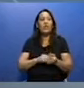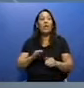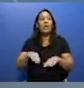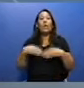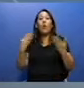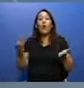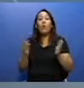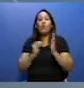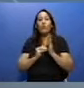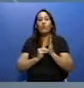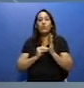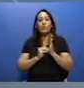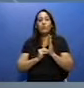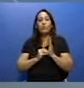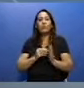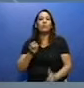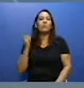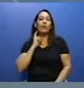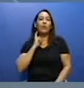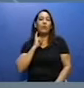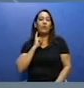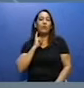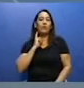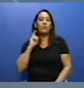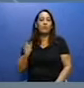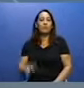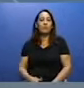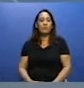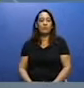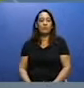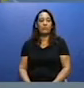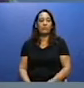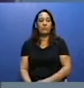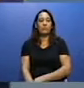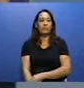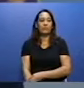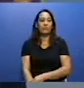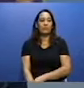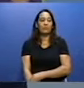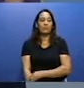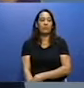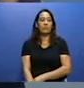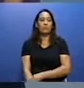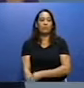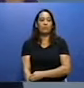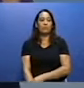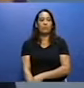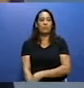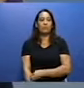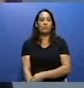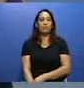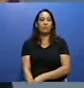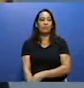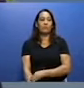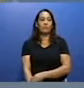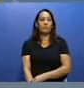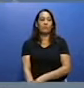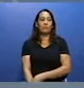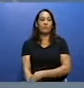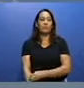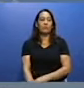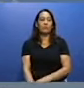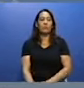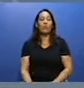foi o último elemento? O vampirinho de novo. Certo? Um tempinho para copiar.